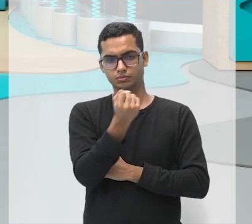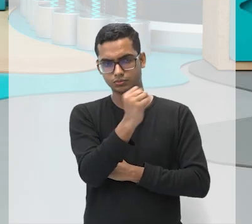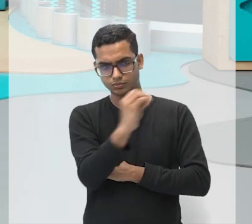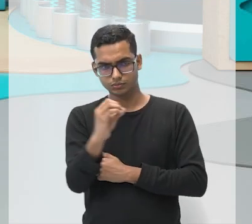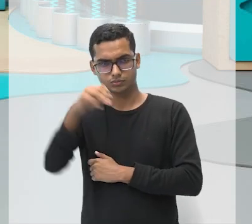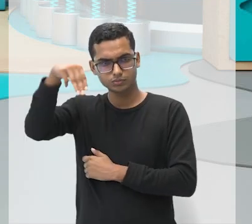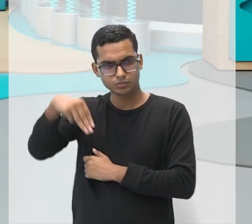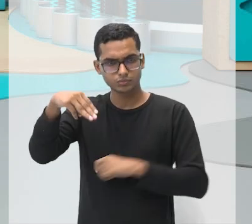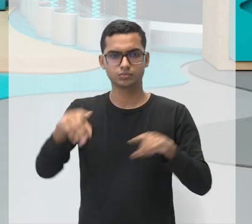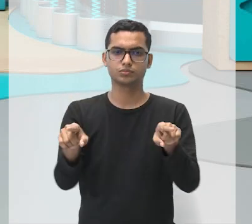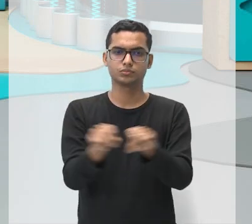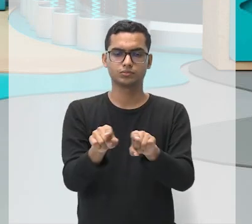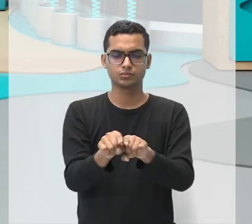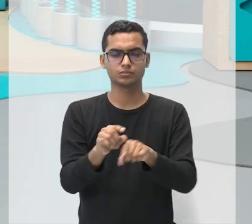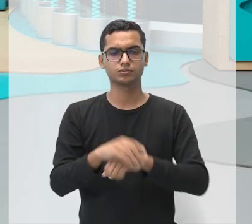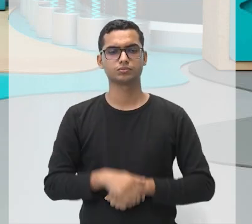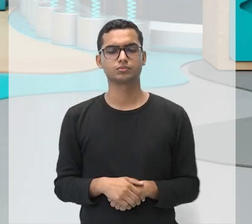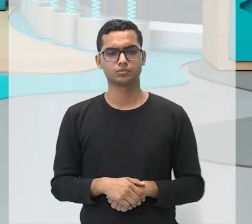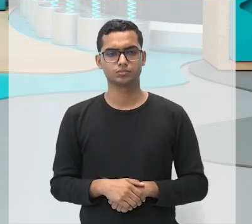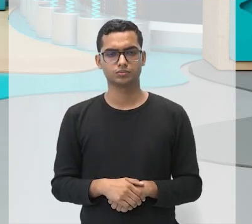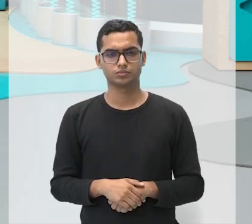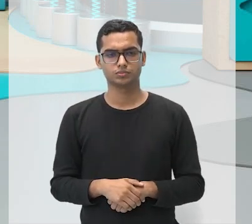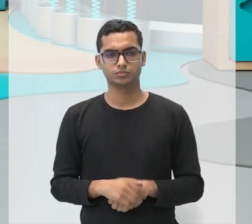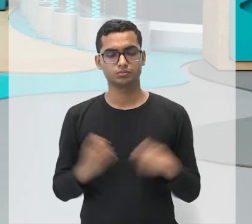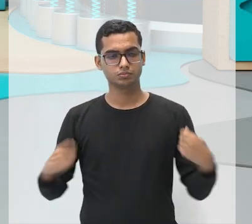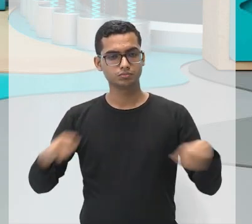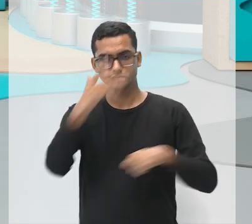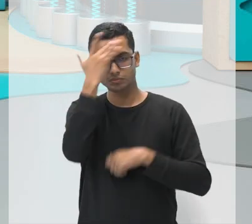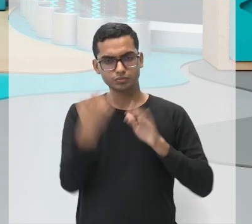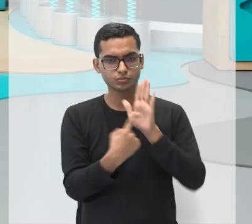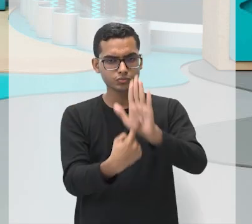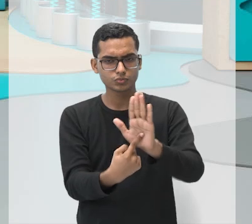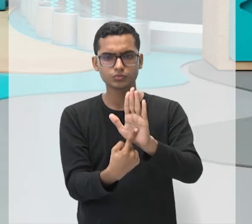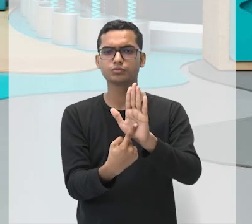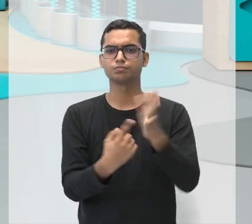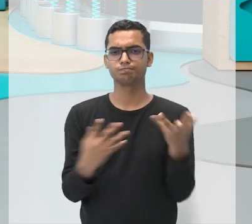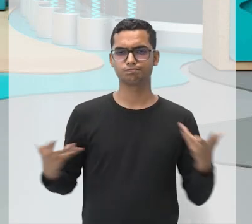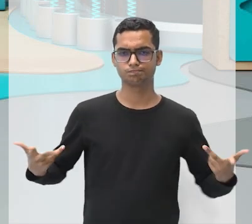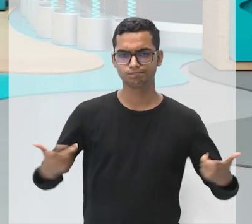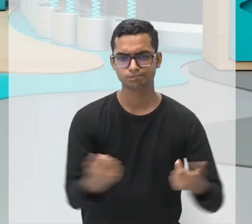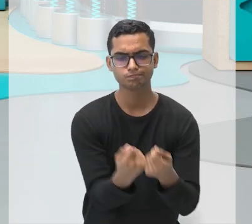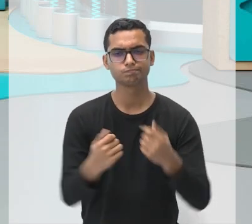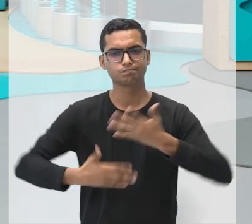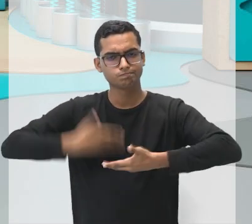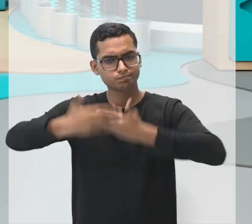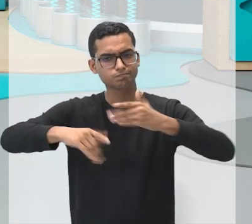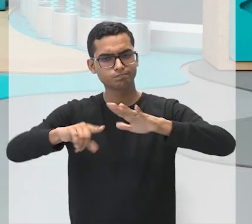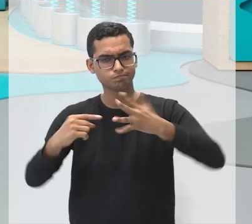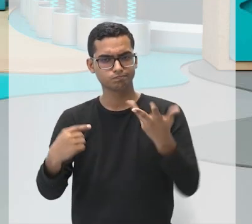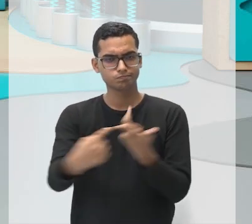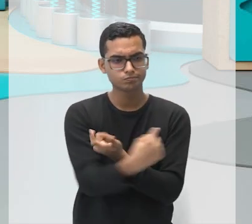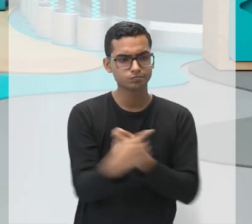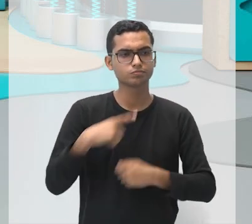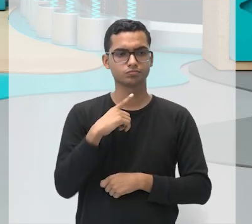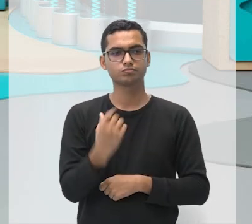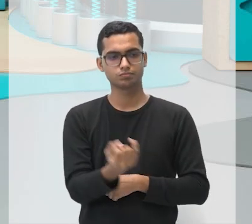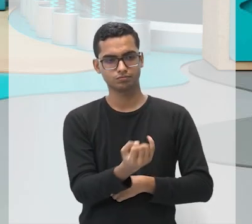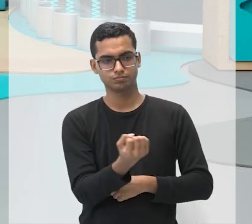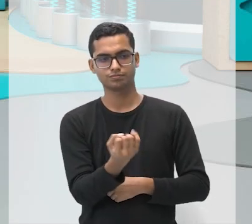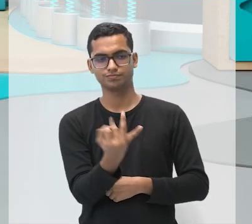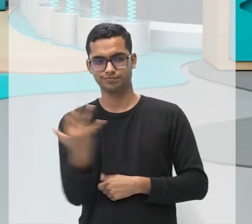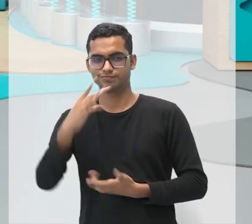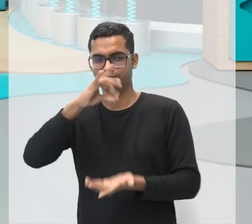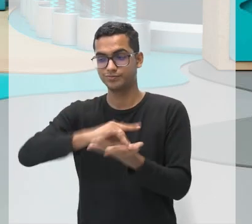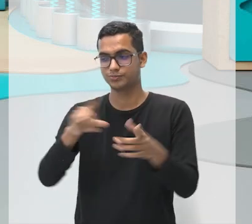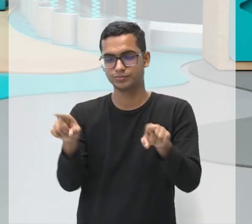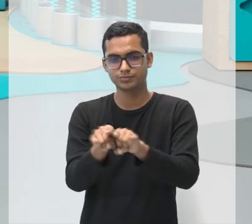ok? O atleta ele deve demonstrar aí versatilidade e bom desempenho no maior número de